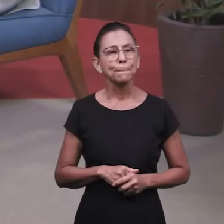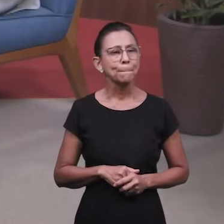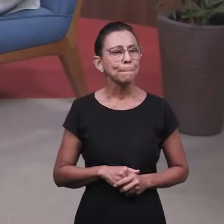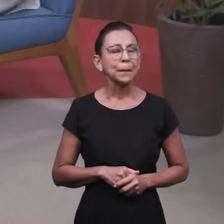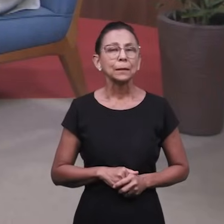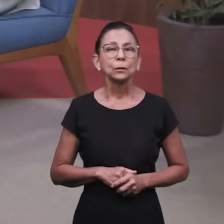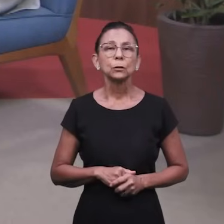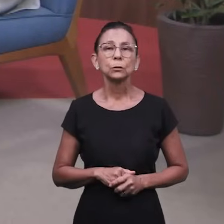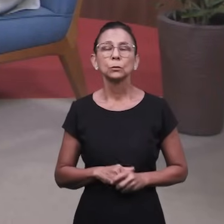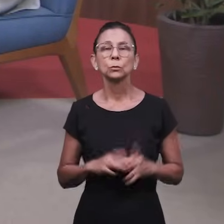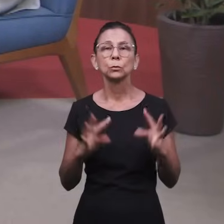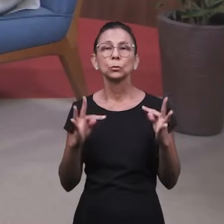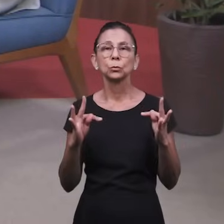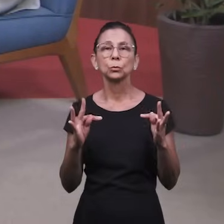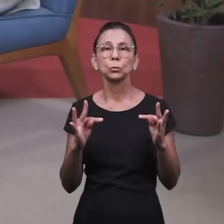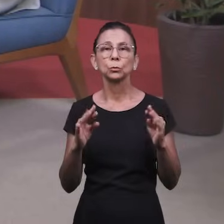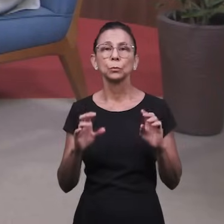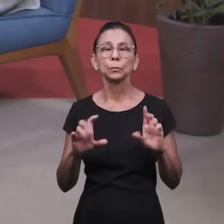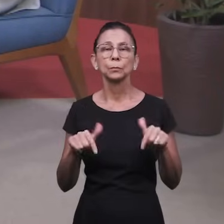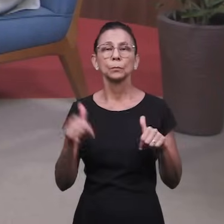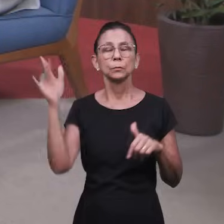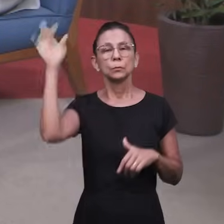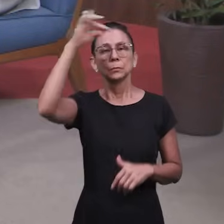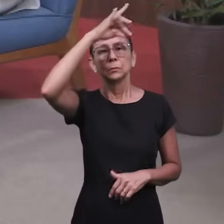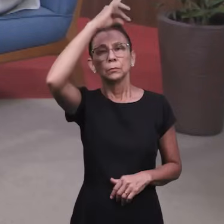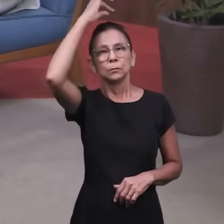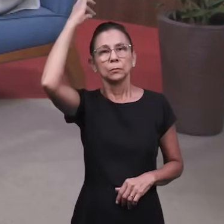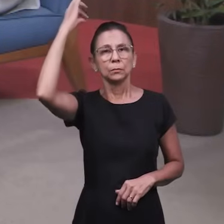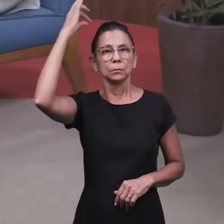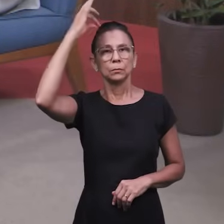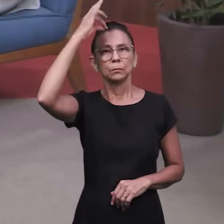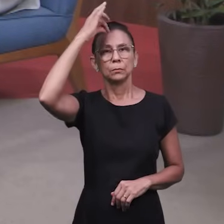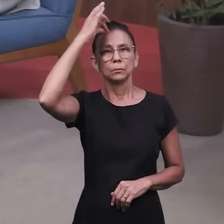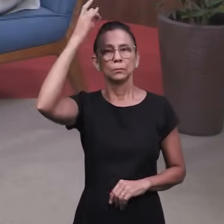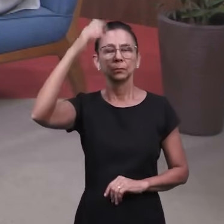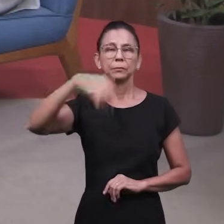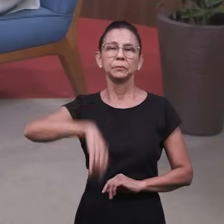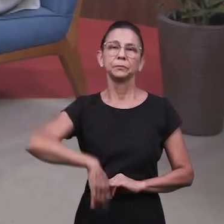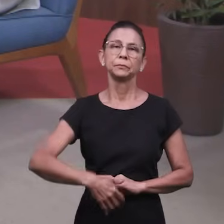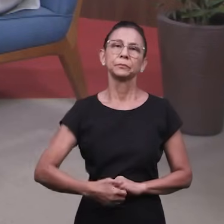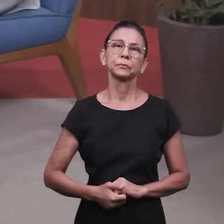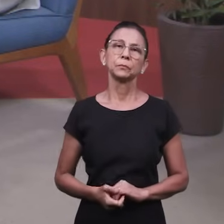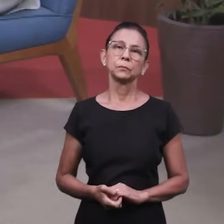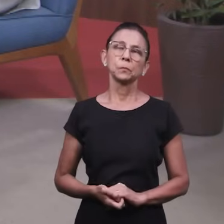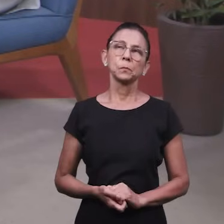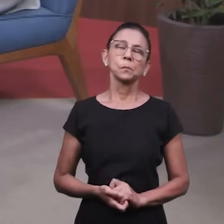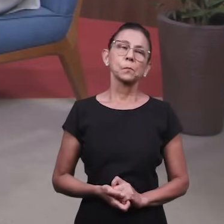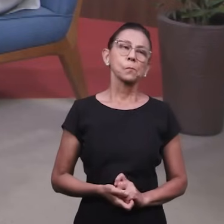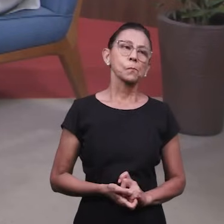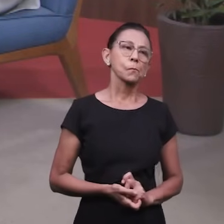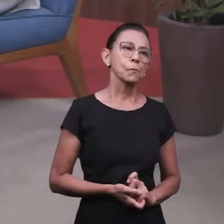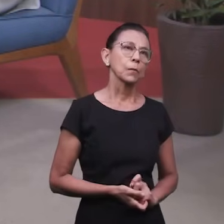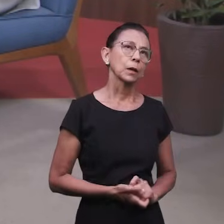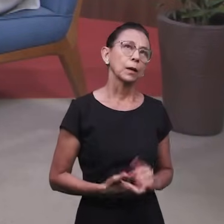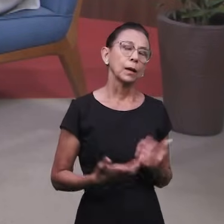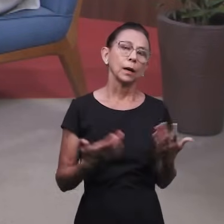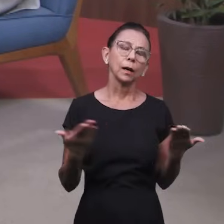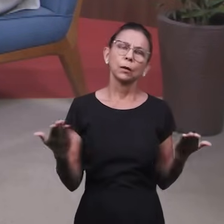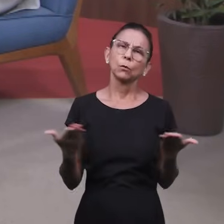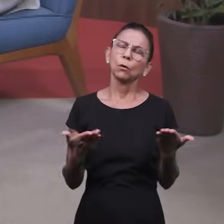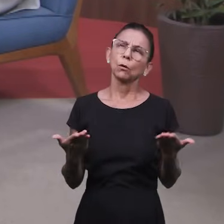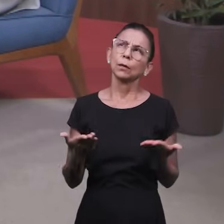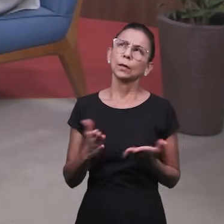gerado, inspirado pelo Espírito Santo. Glória a Jesus. Muito bem. Agora, quando a gente fala da